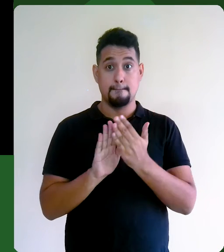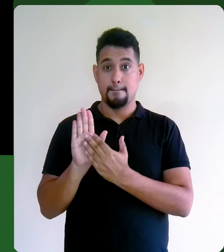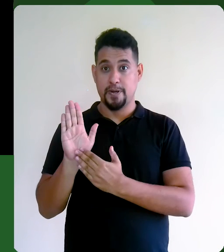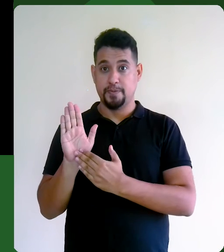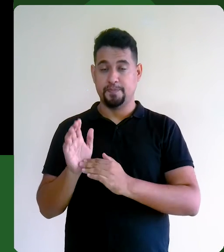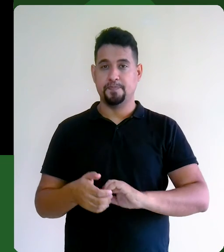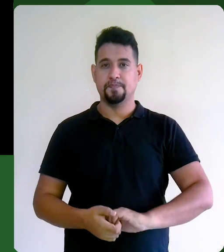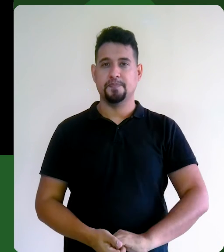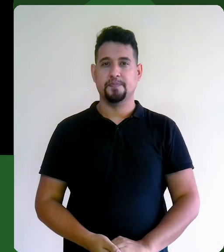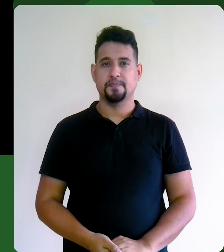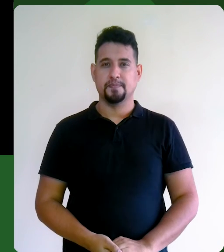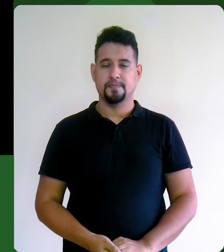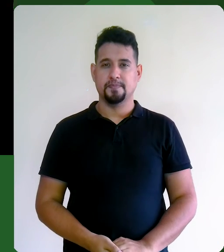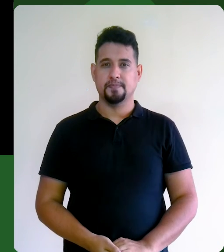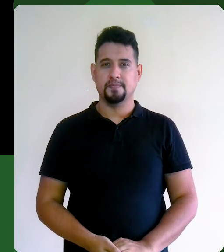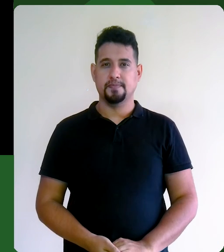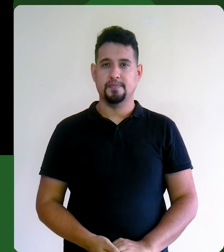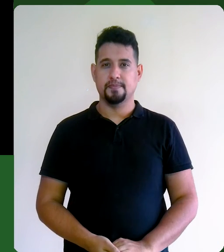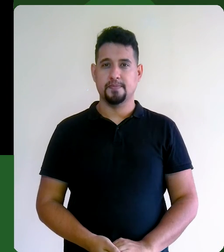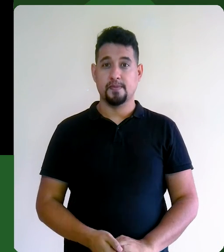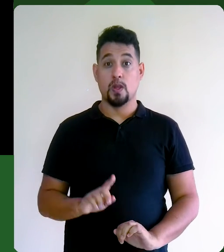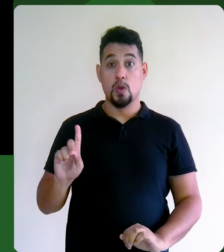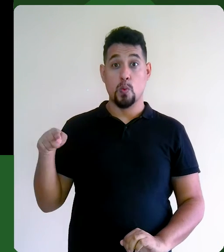E a mãozinha.